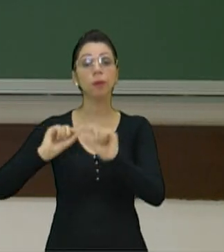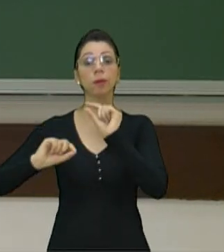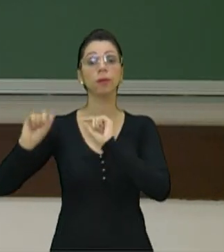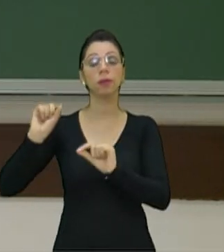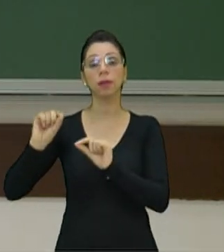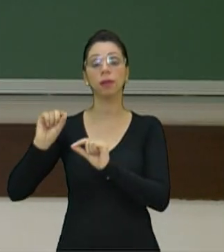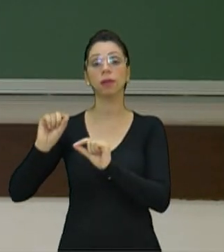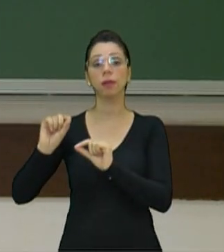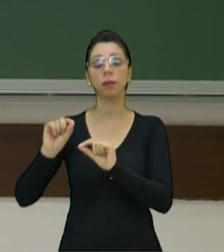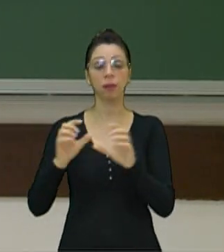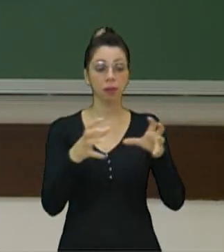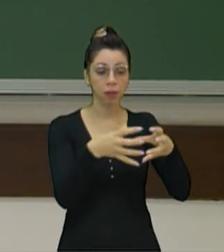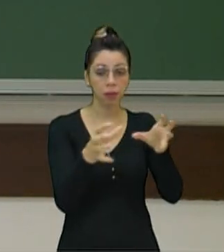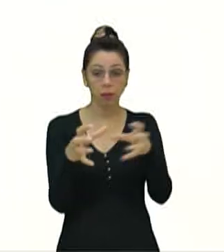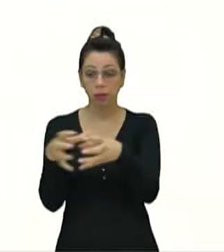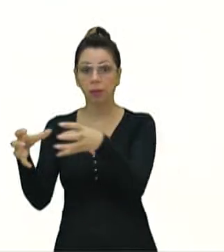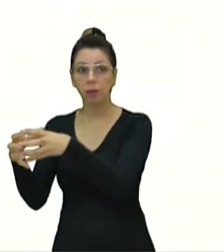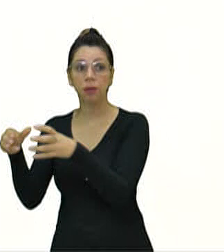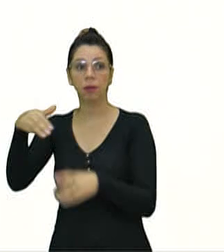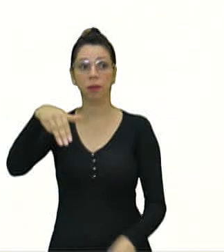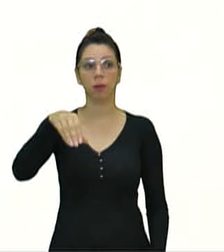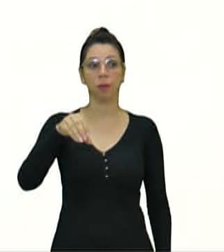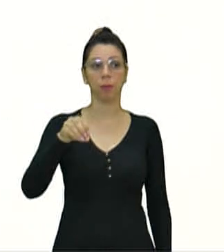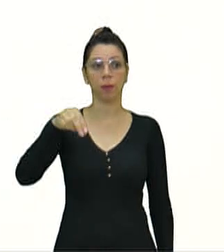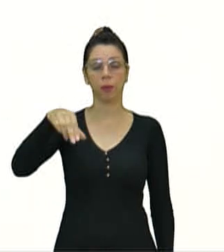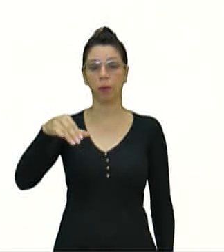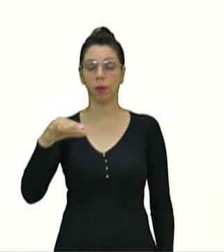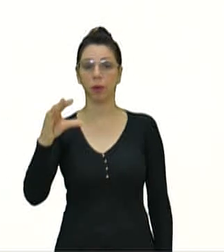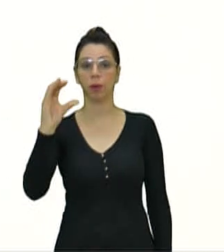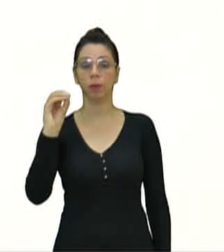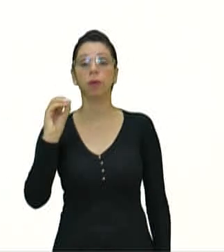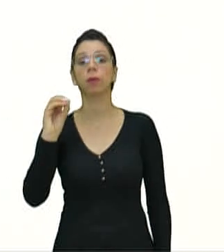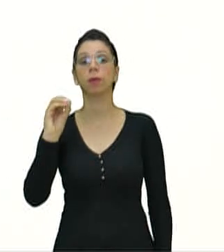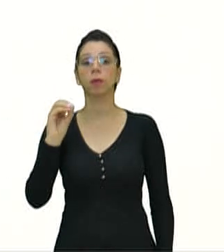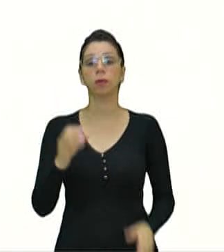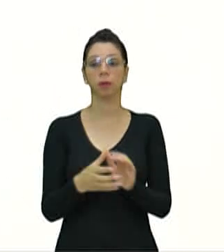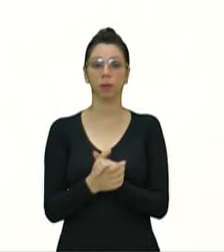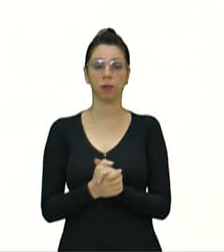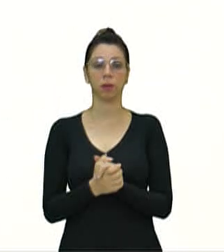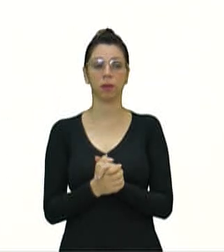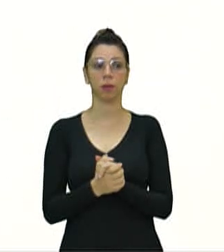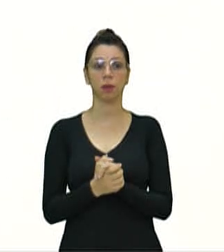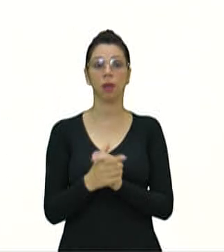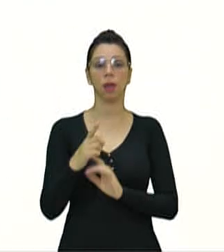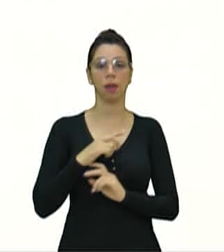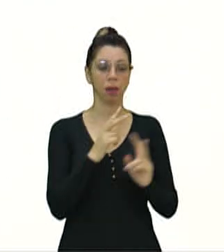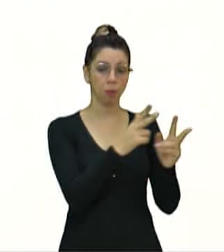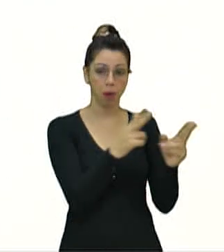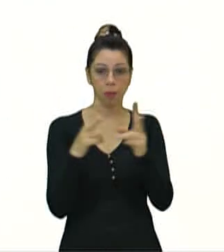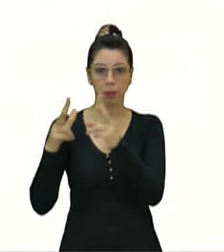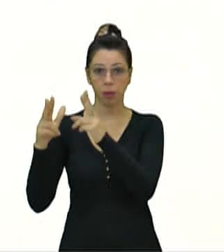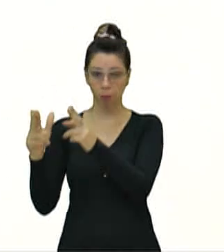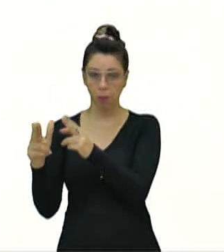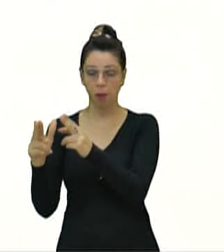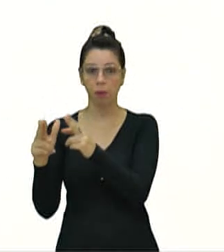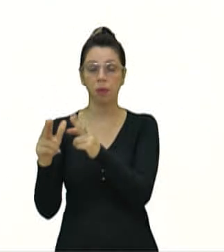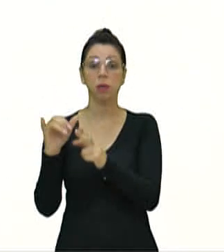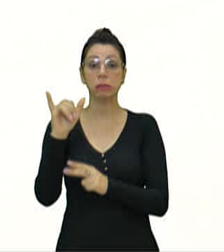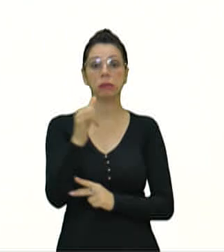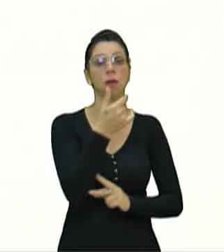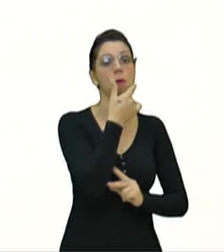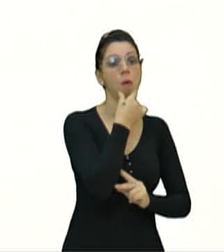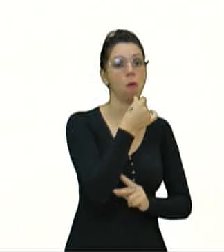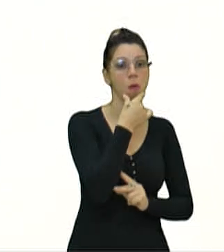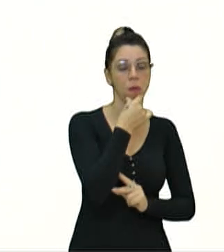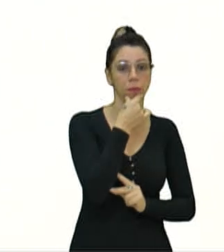forma. Monóicos são aqueles que têm os dois sexos no mesmo indivíduo, por exemplo, um caramujo aqui, uma minhoca, ou seja, são seres